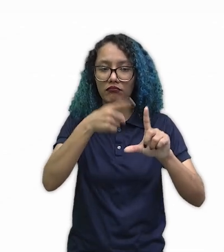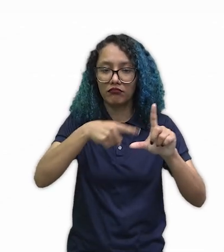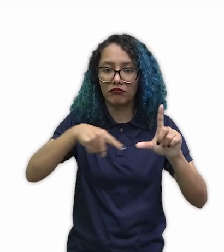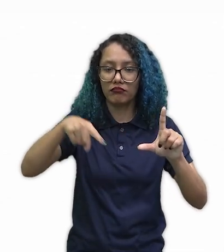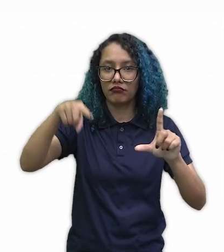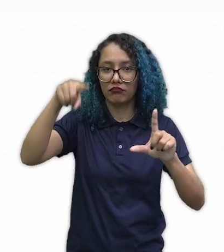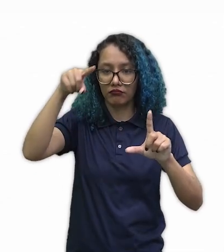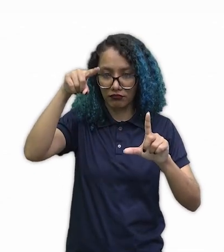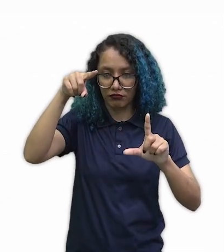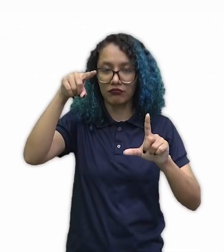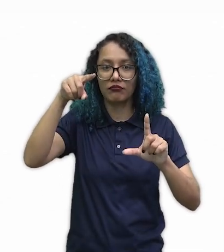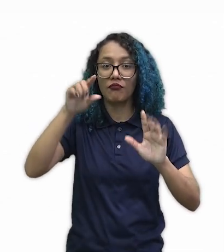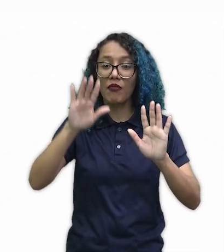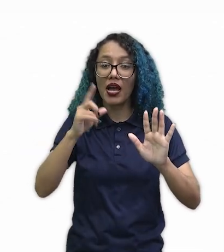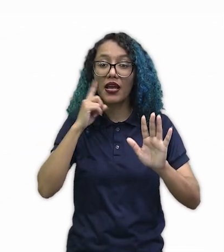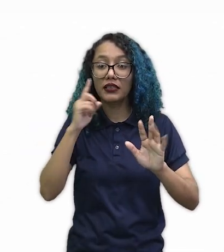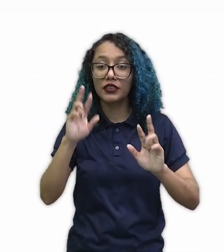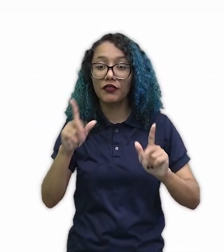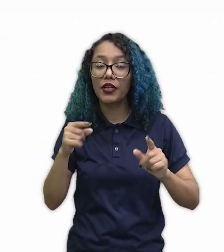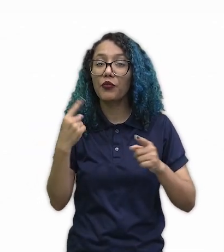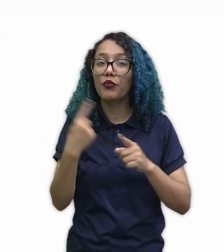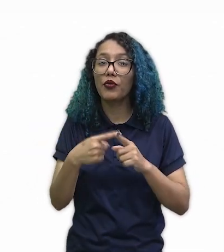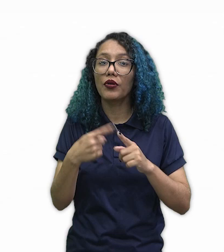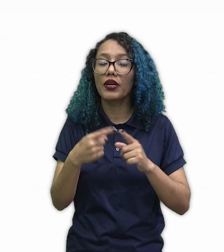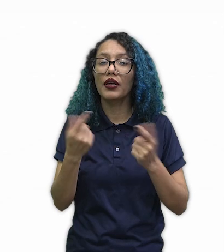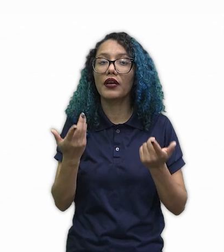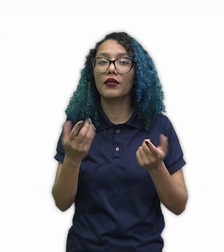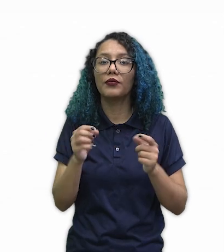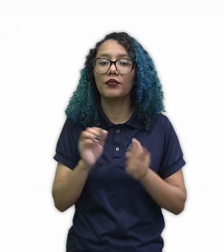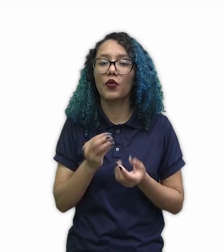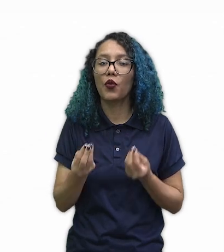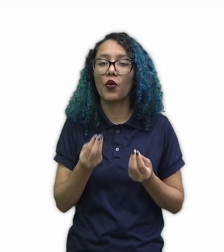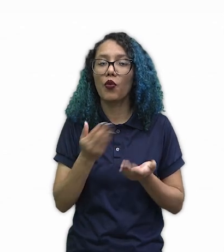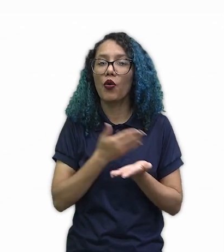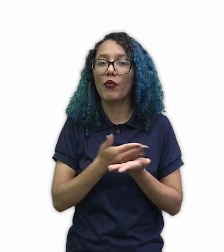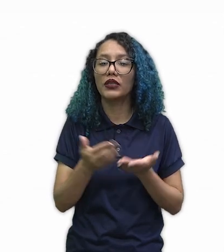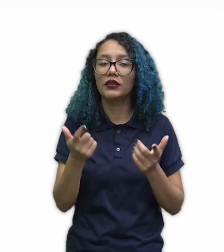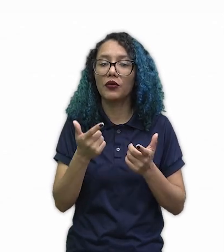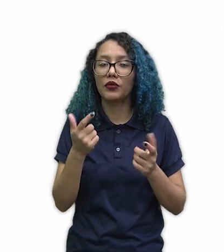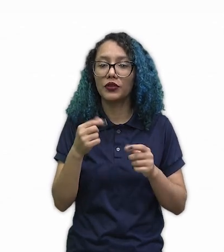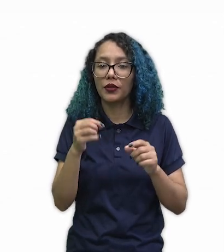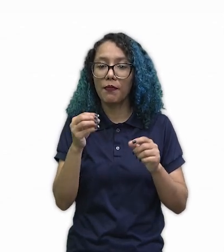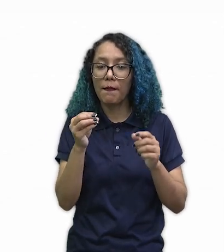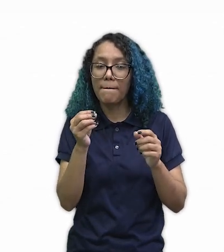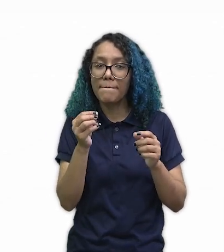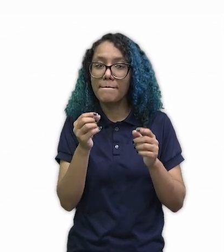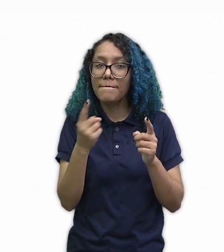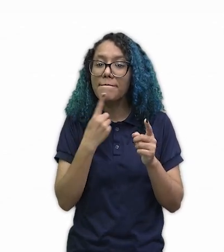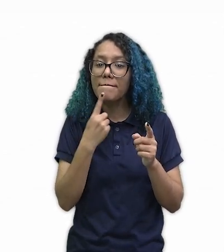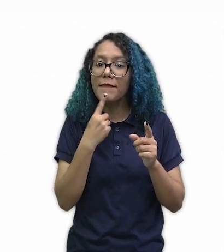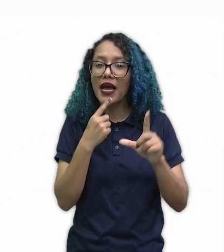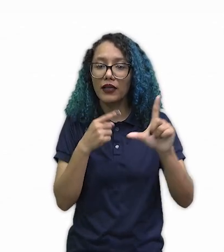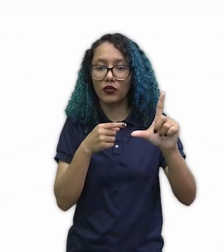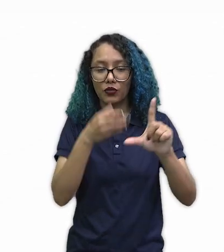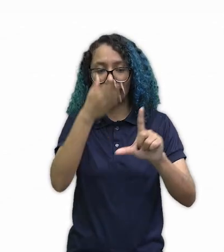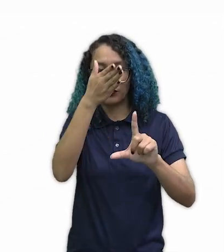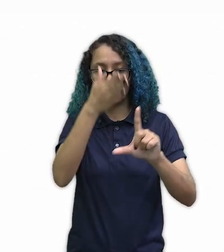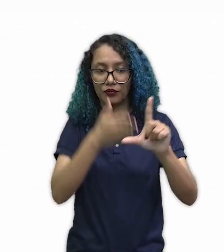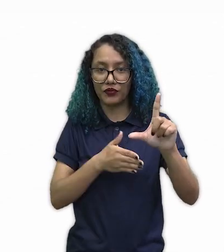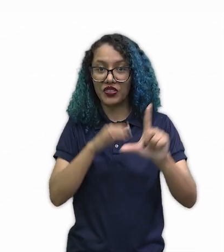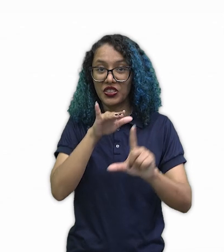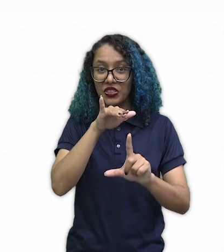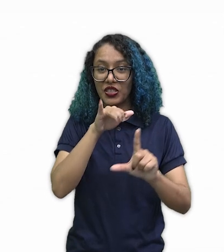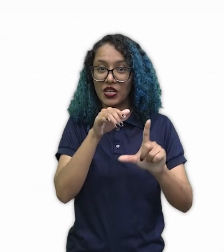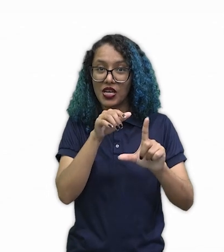Com a parte de cima. Aqui não. Aqui o gráfico ele vai começar bem próximo ao eixo y